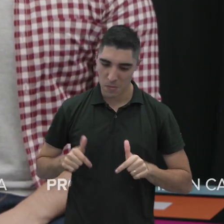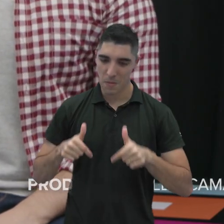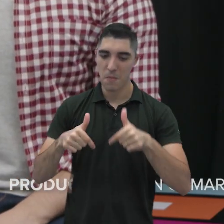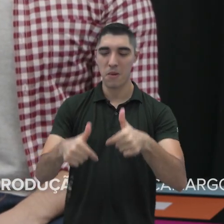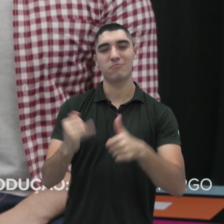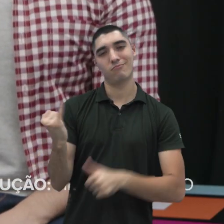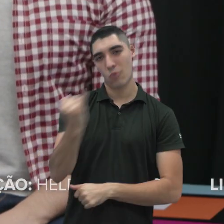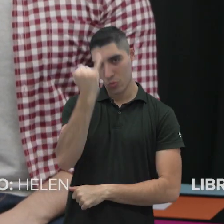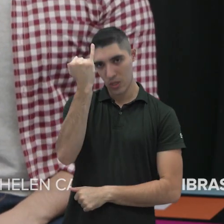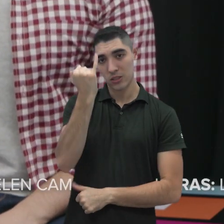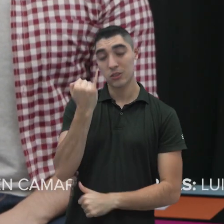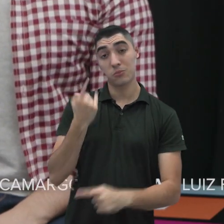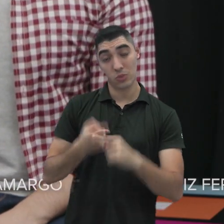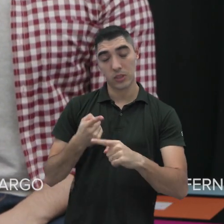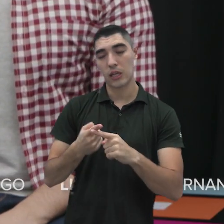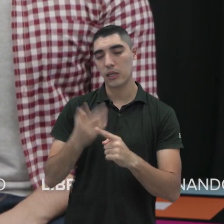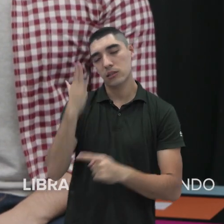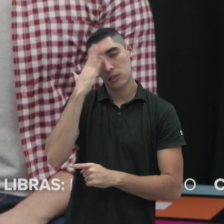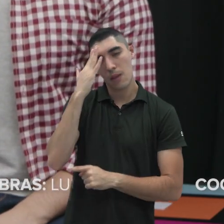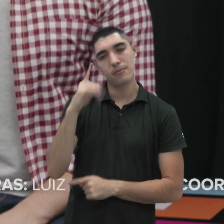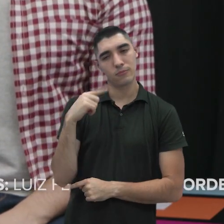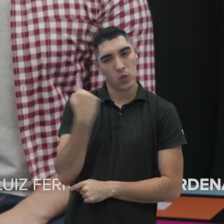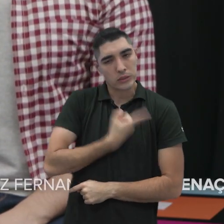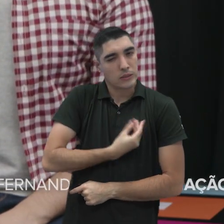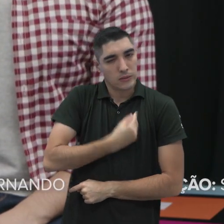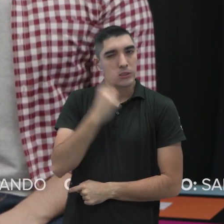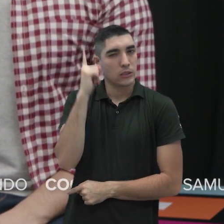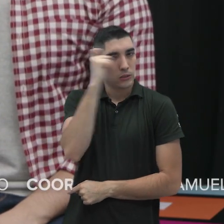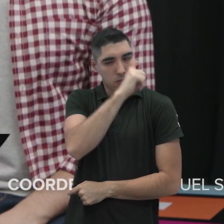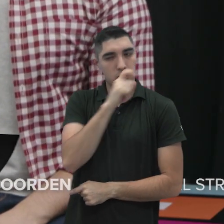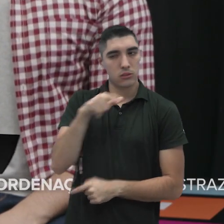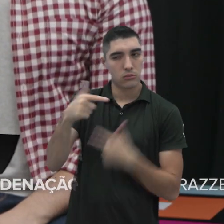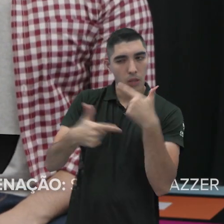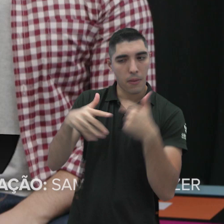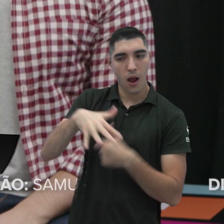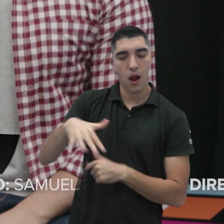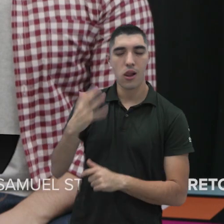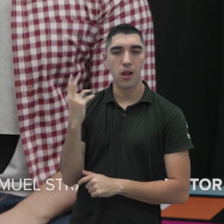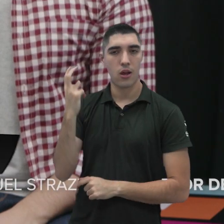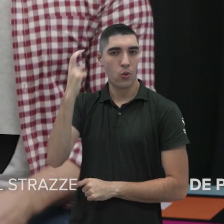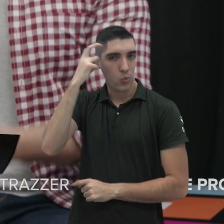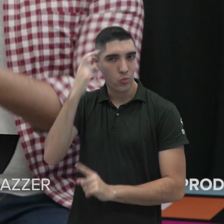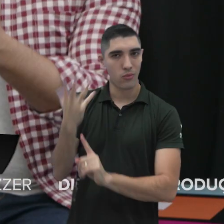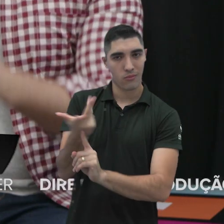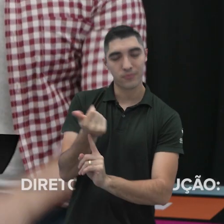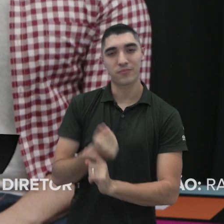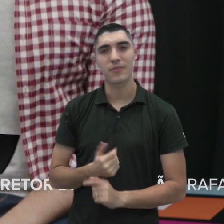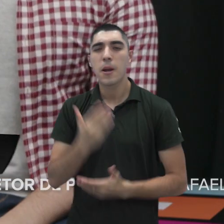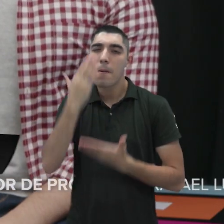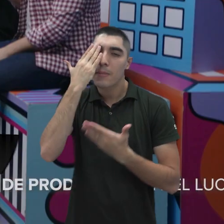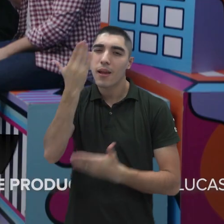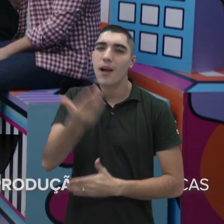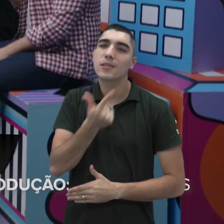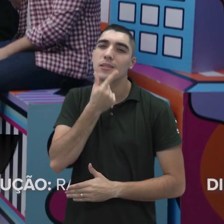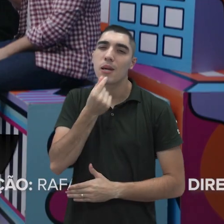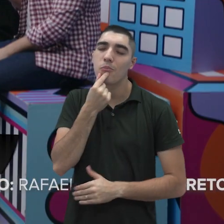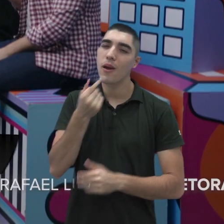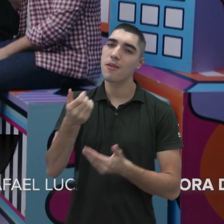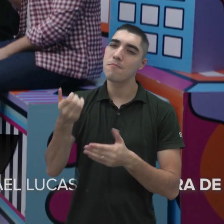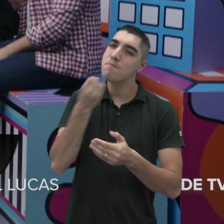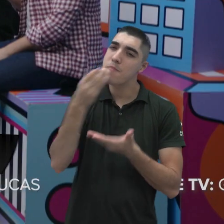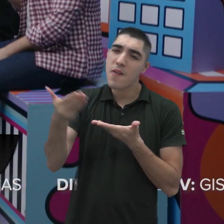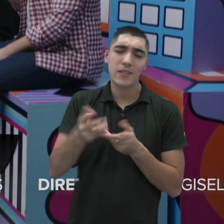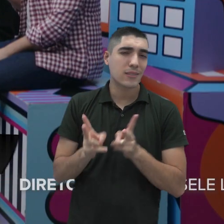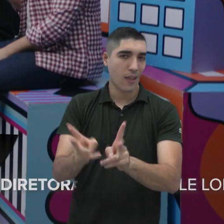a nossa realidade hoje, que às vezes é muito dura para quem trabalha com arte, com cultura. Samu, obrigado pela sua